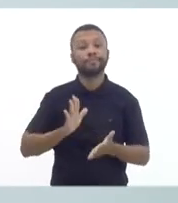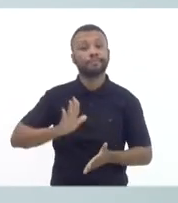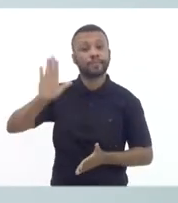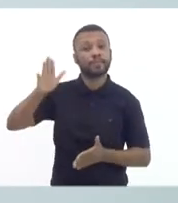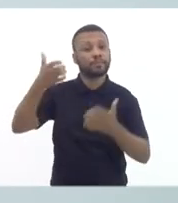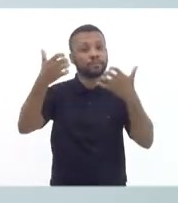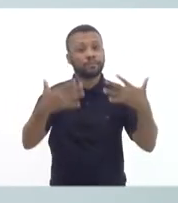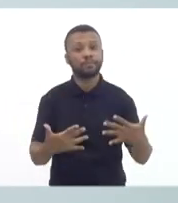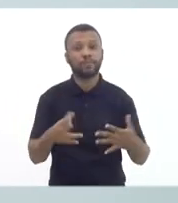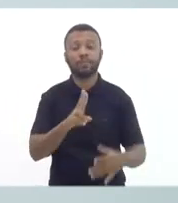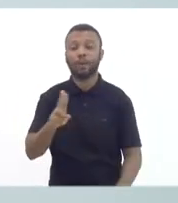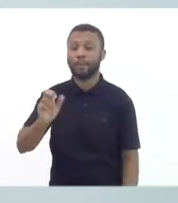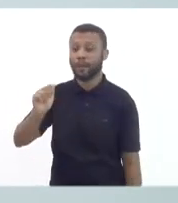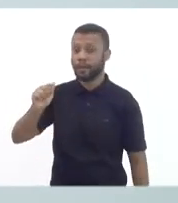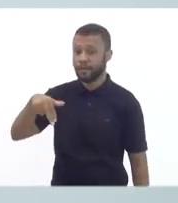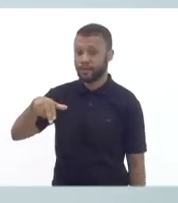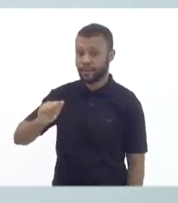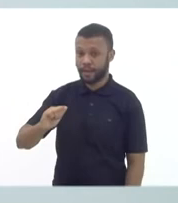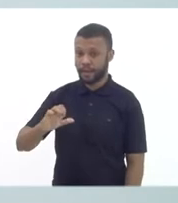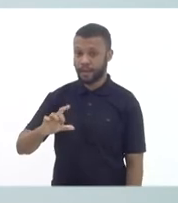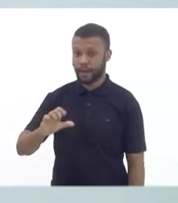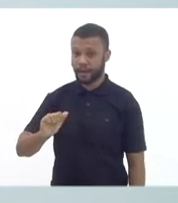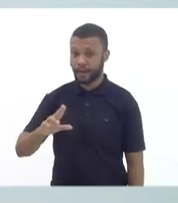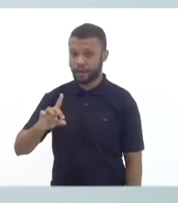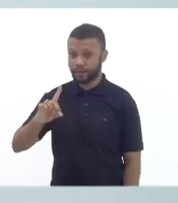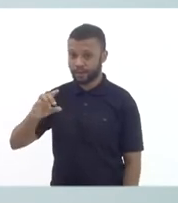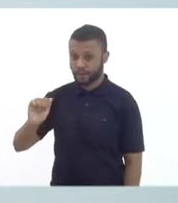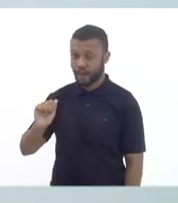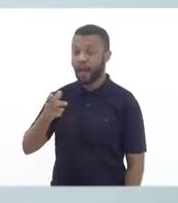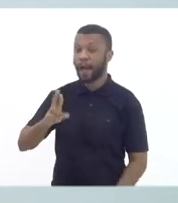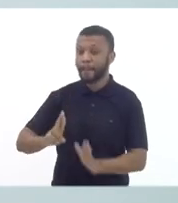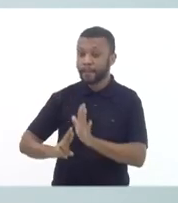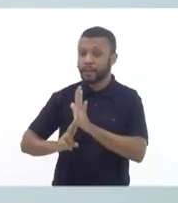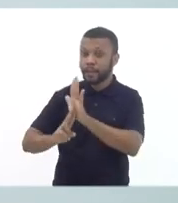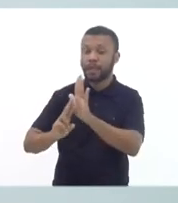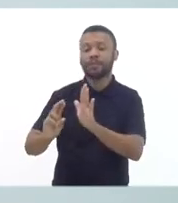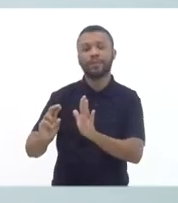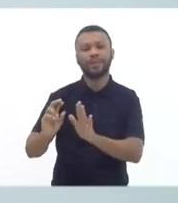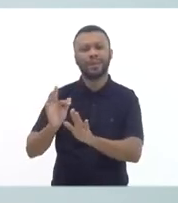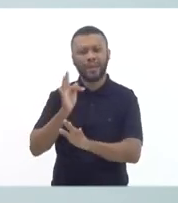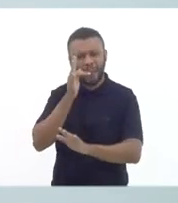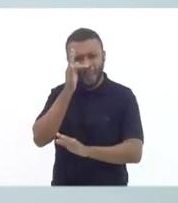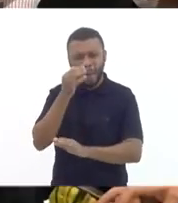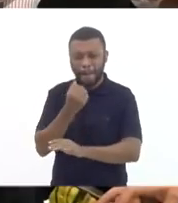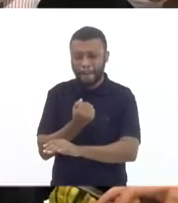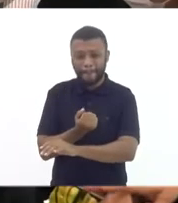a senhora Ana Cláudia, representando o Paraíso dos Bigodinhos.